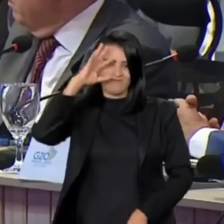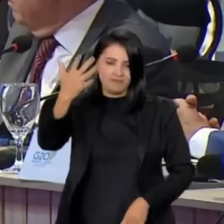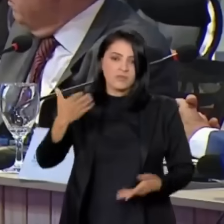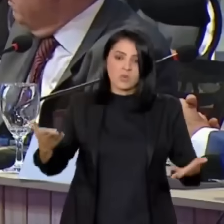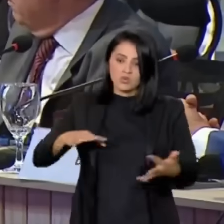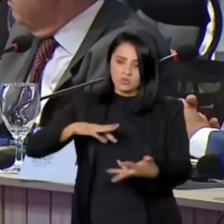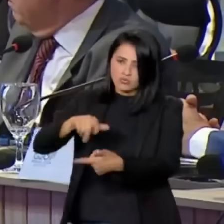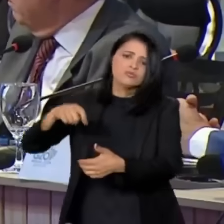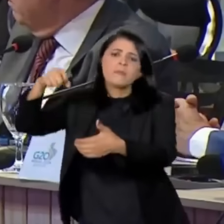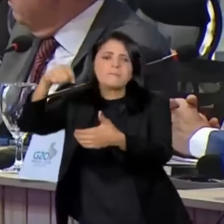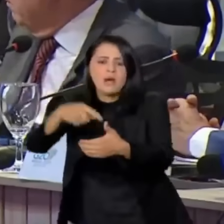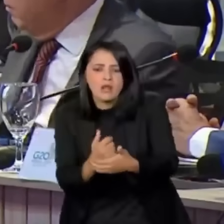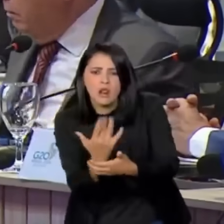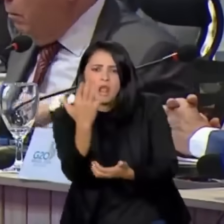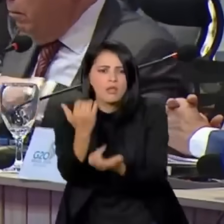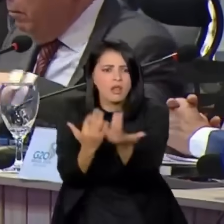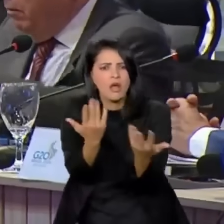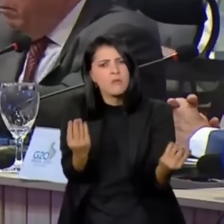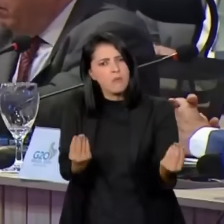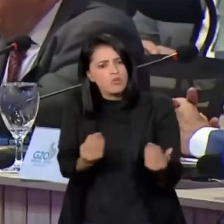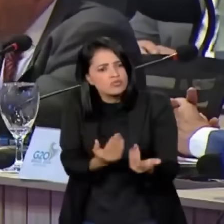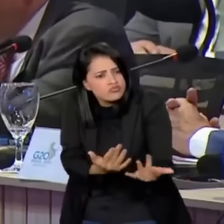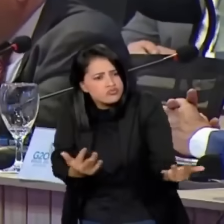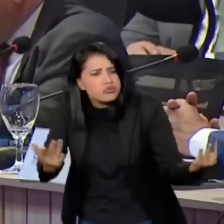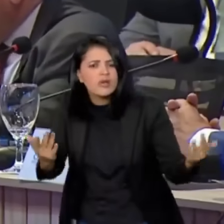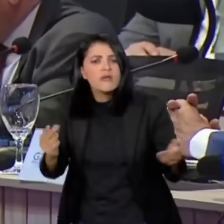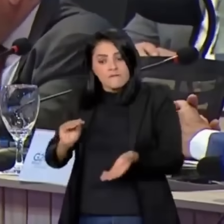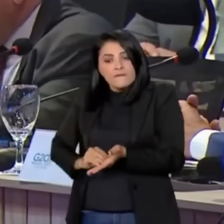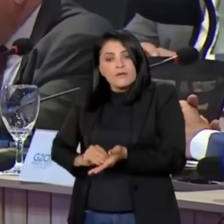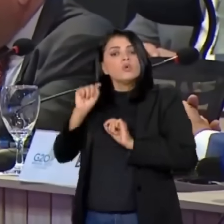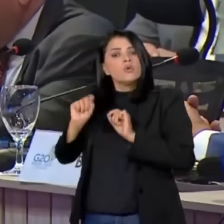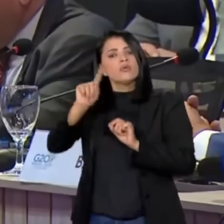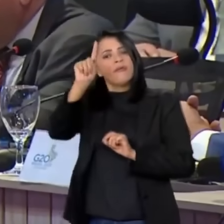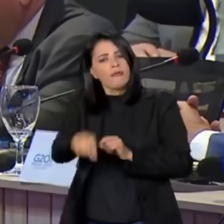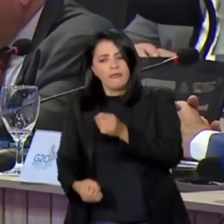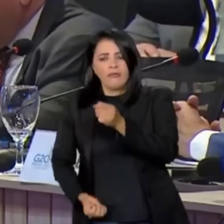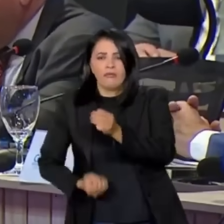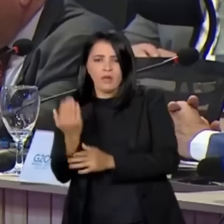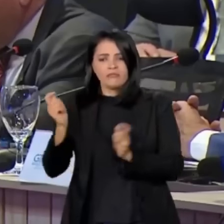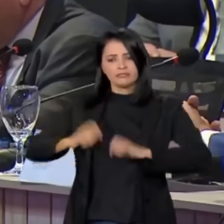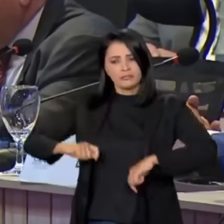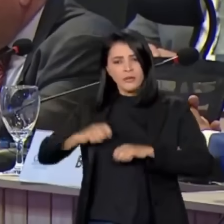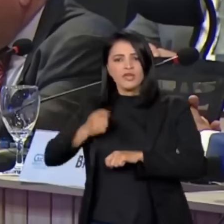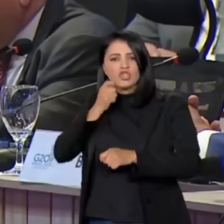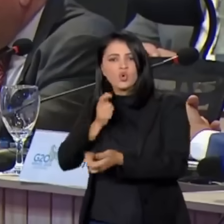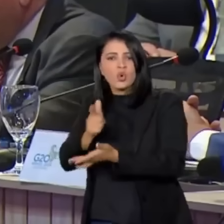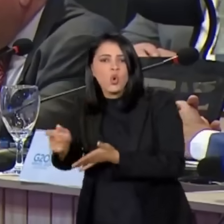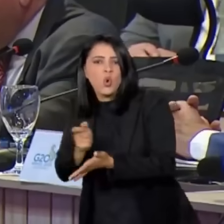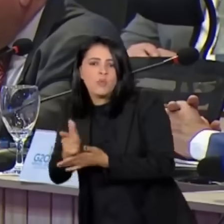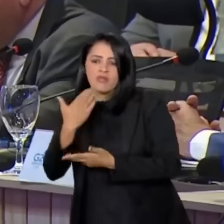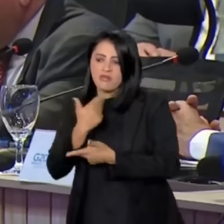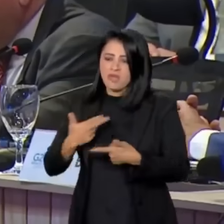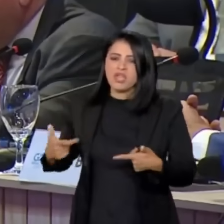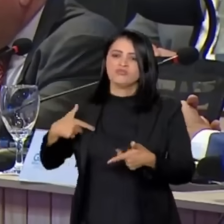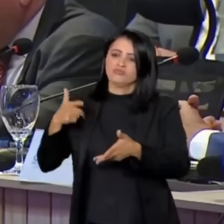que suficiente para erradicá-la. O que falta é criar condições de acesso aos alimentos. Enquanto